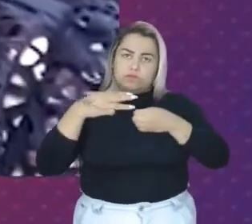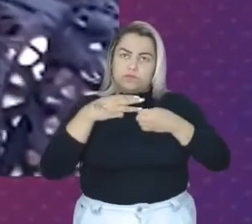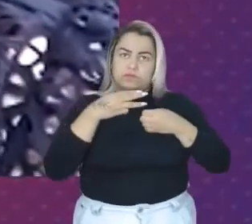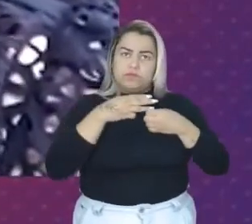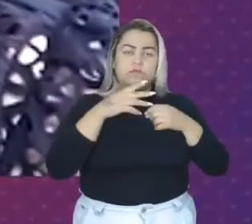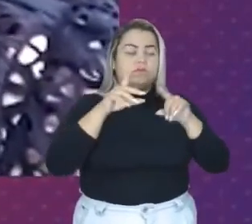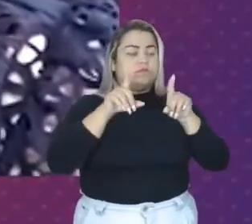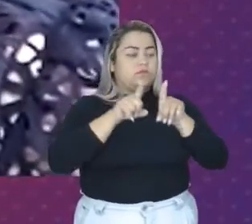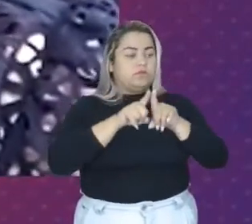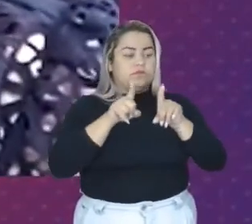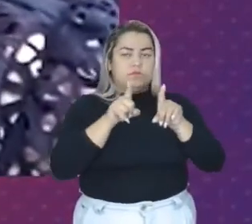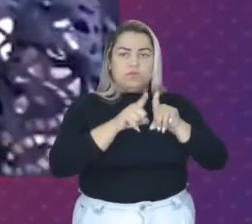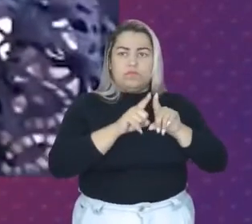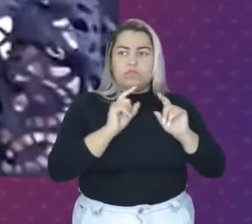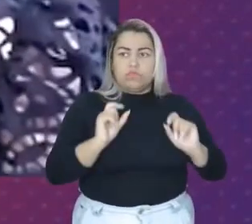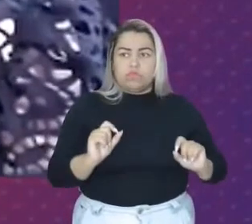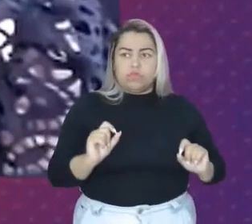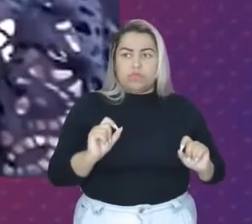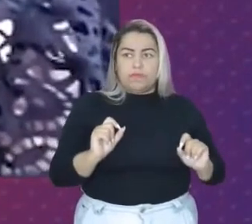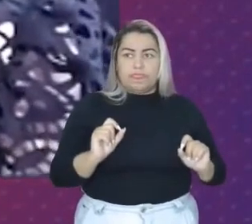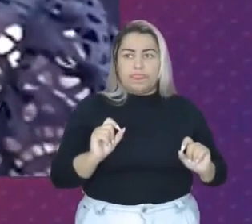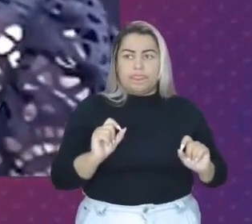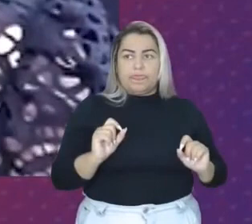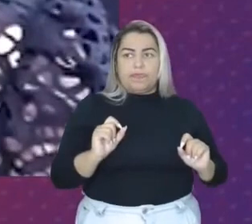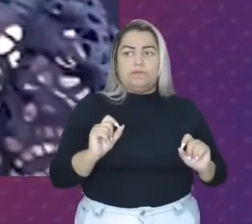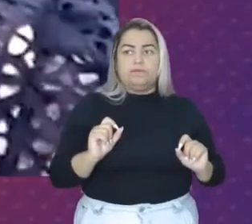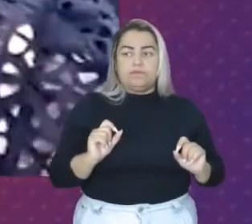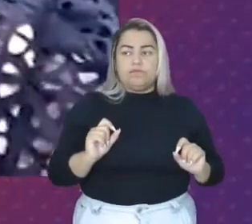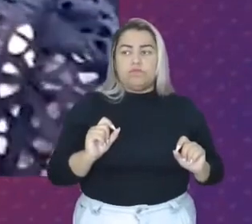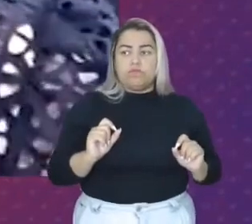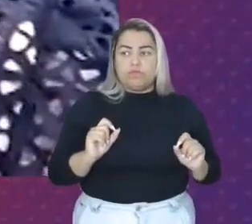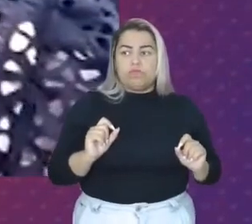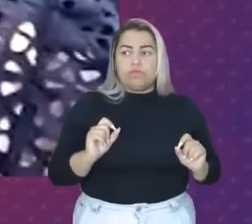por 4 mandatos, e a partir